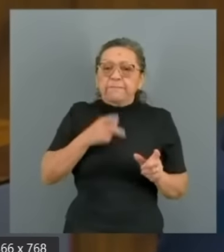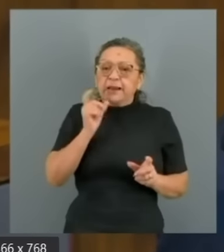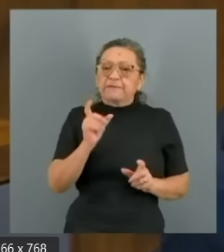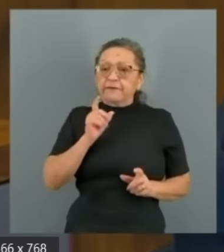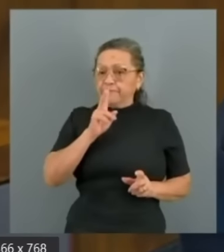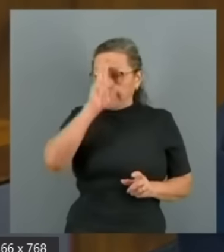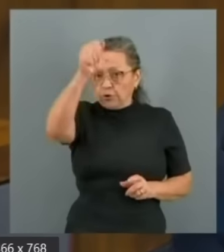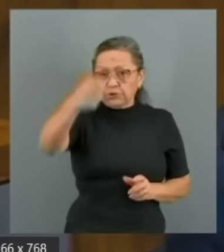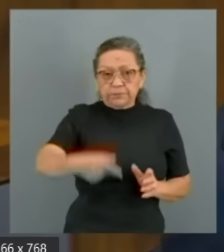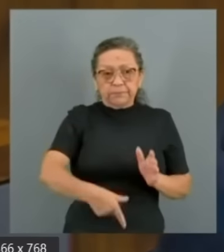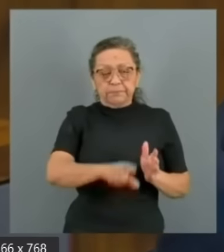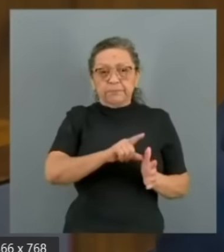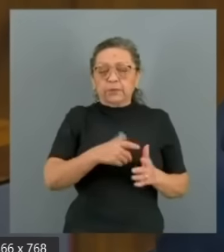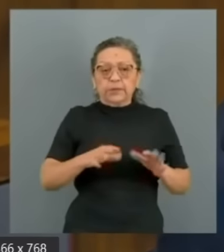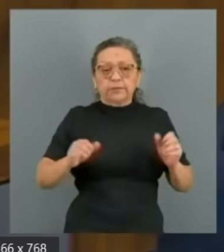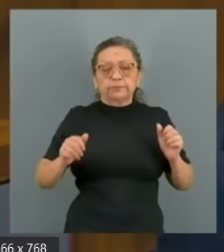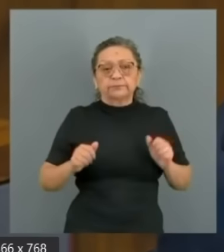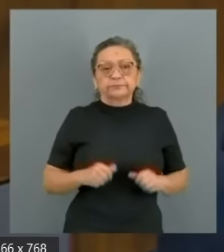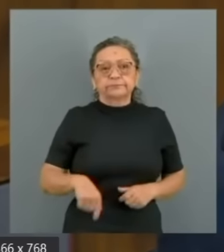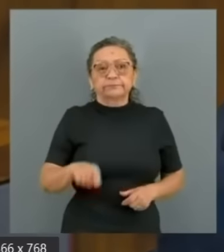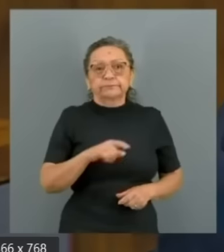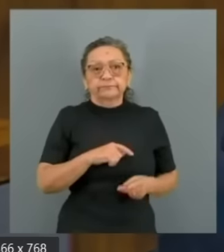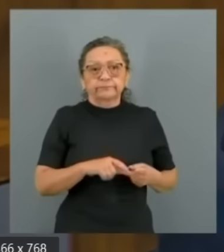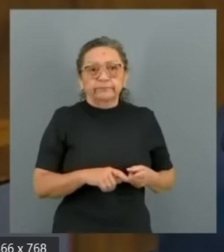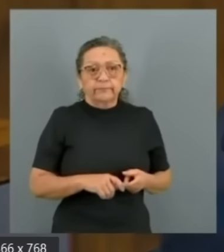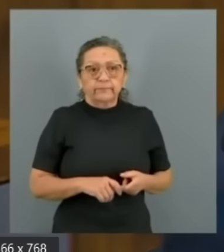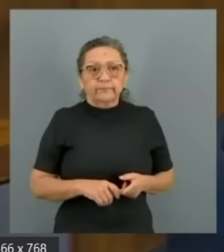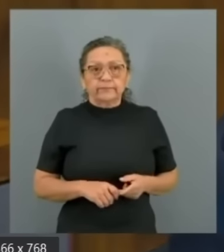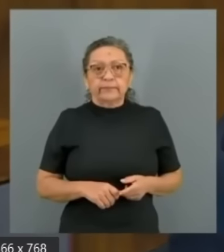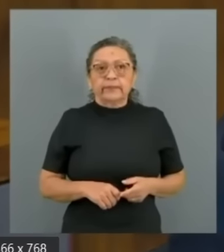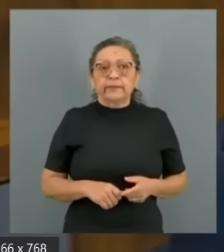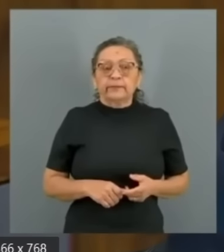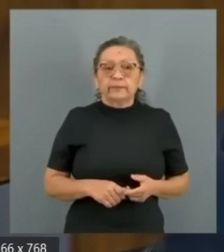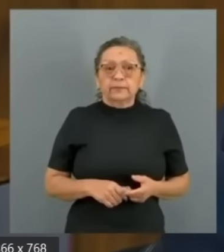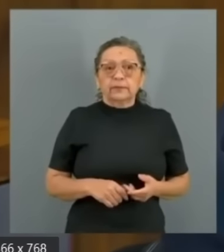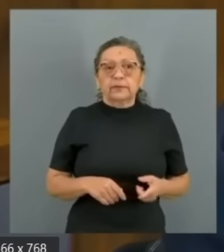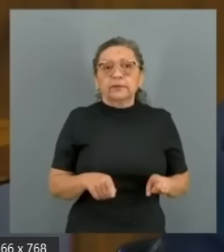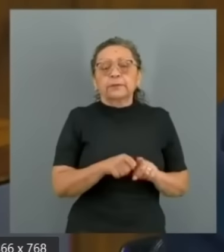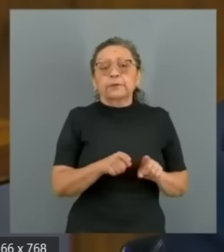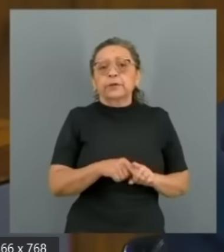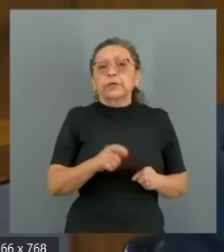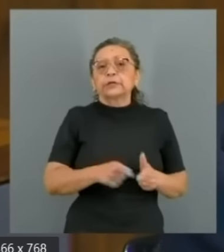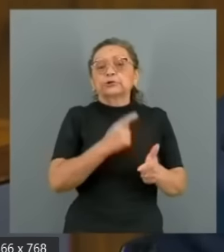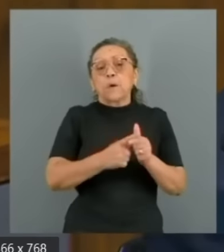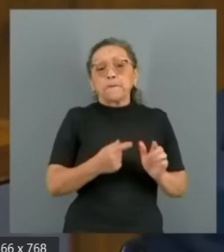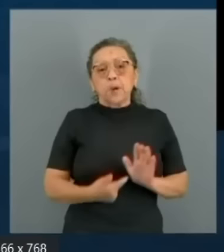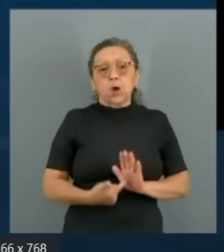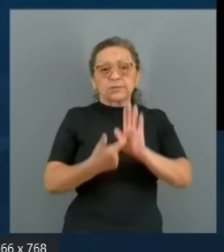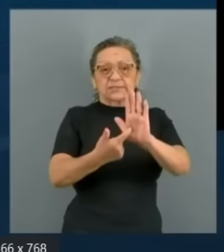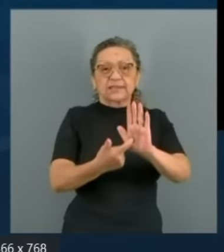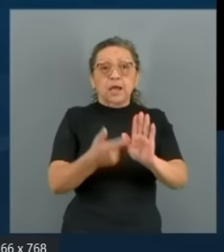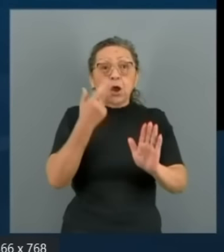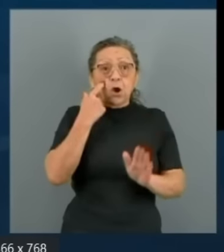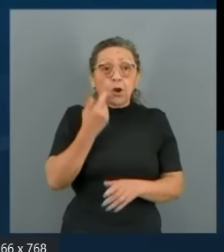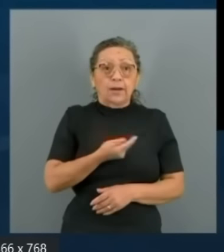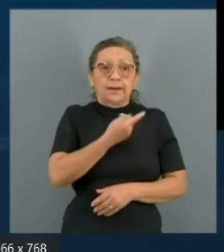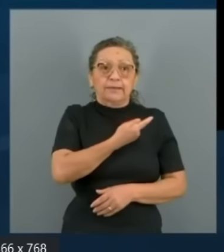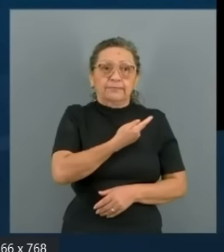prejulgar. Passo para o próximo quadro, por gentileza. Eu queria mostrar aqui novamente, olha o